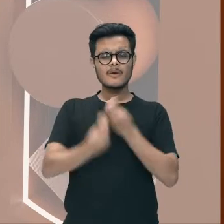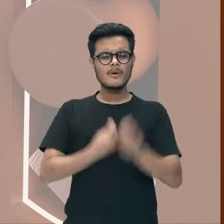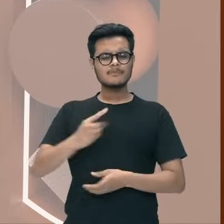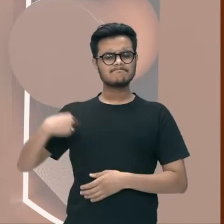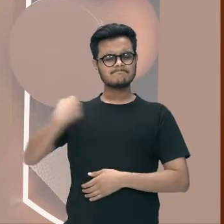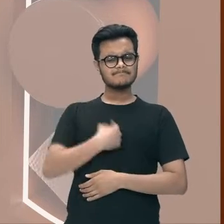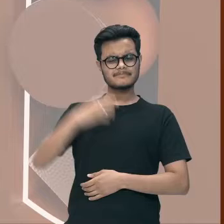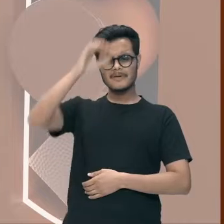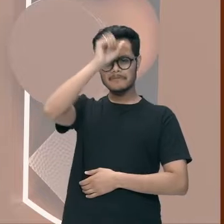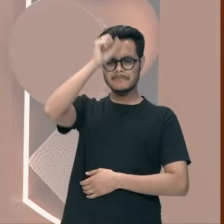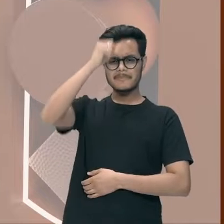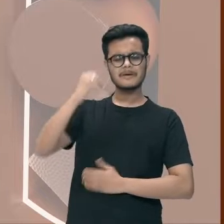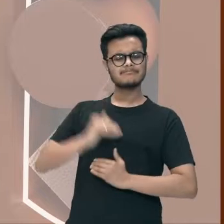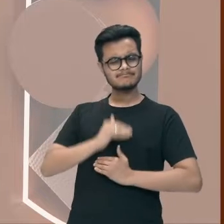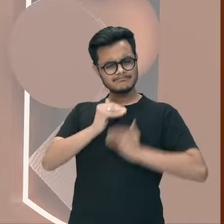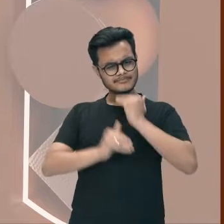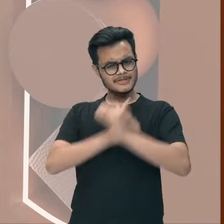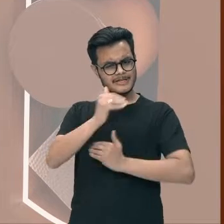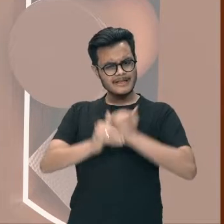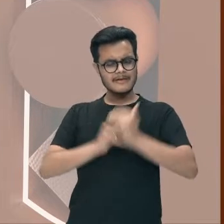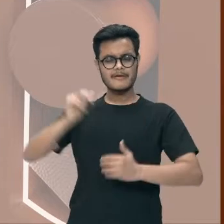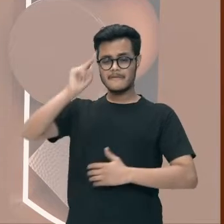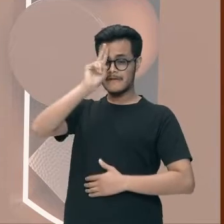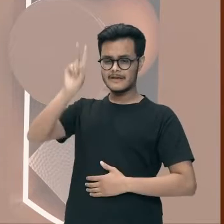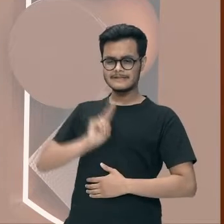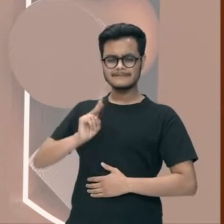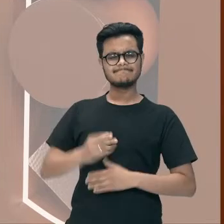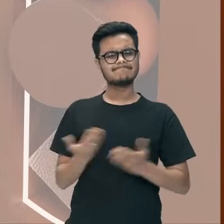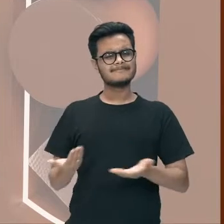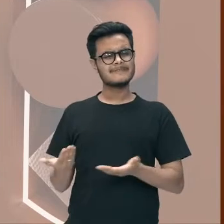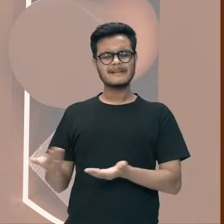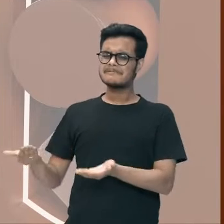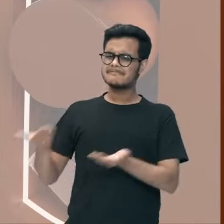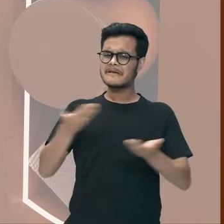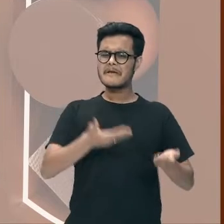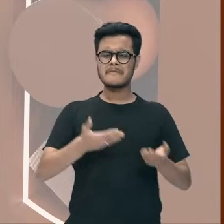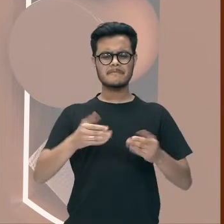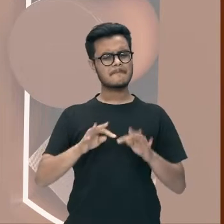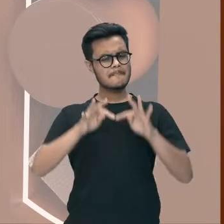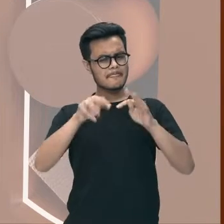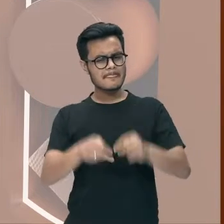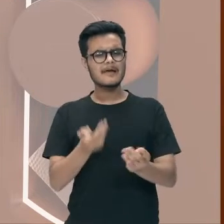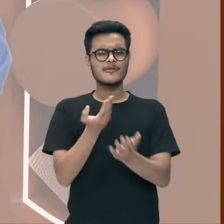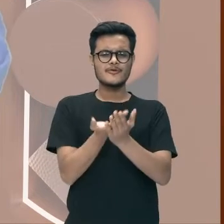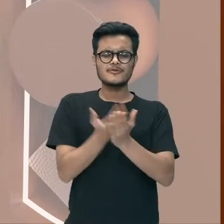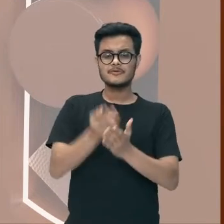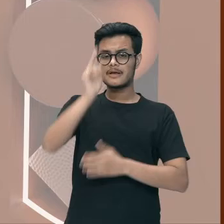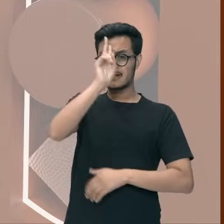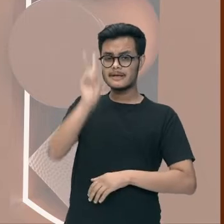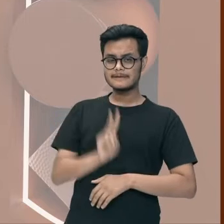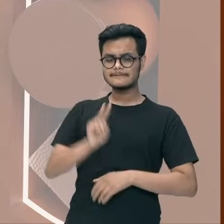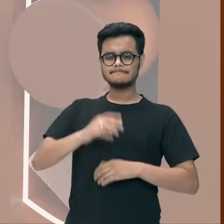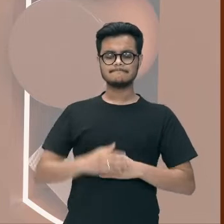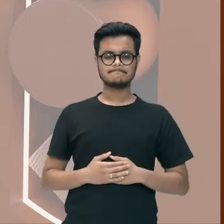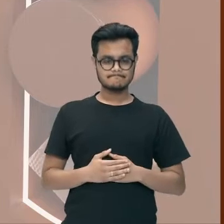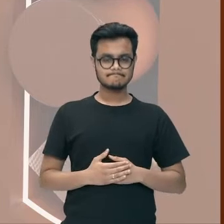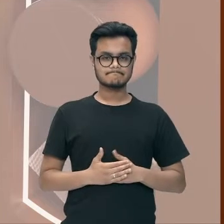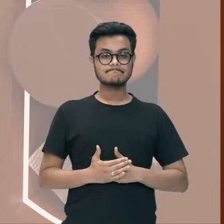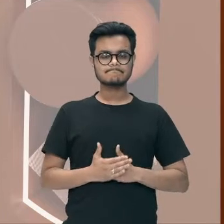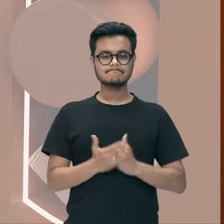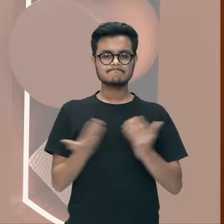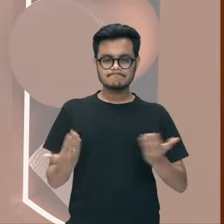caminhada no componente de história. Convido vocês a embarcar na canoa da história para a gente fazer aí